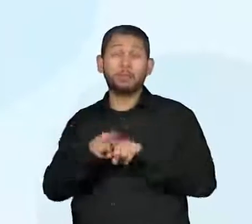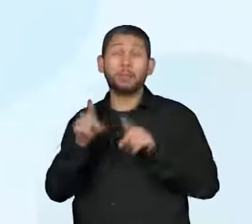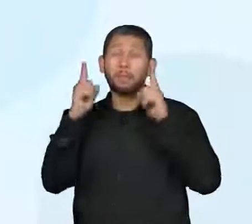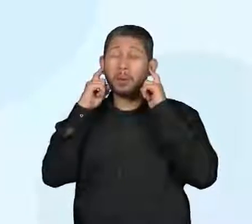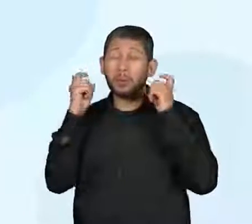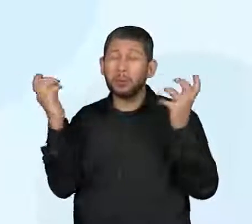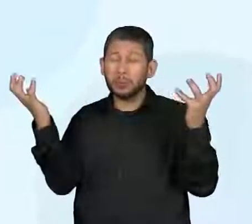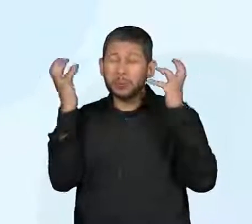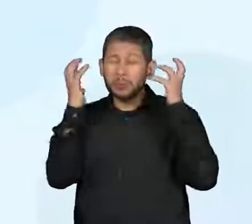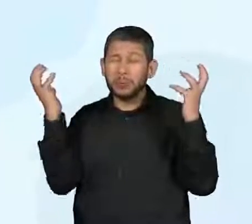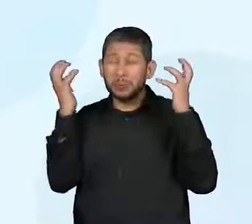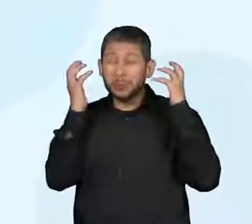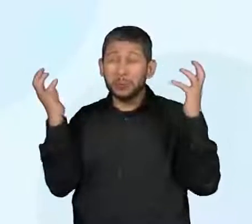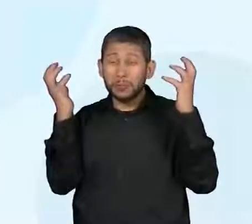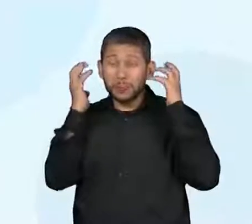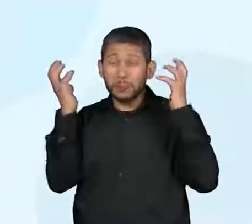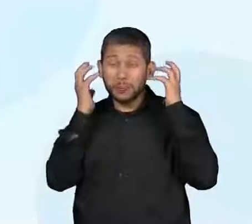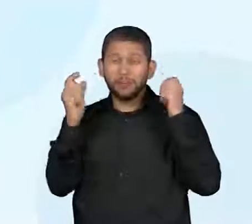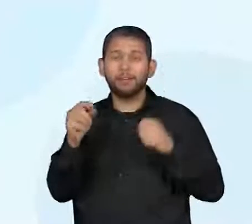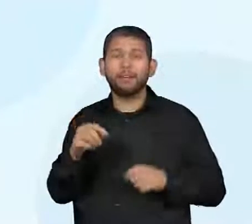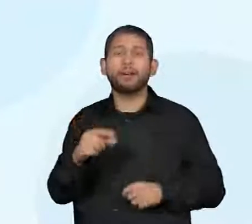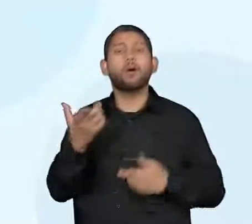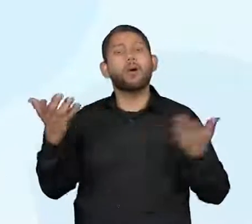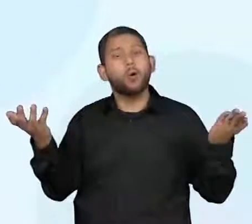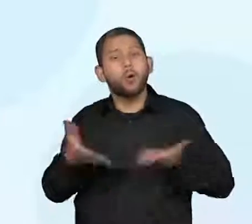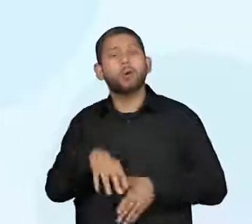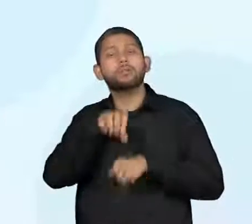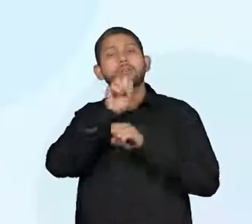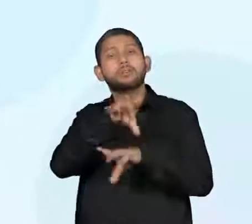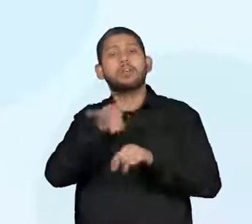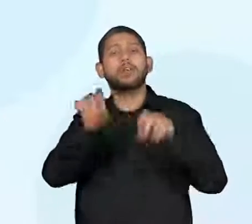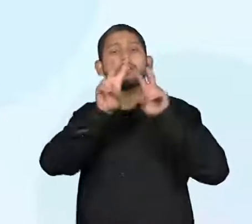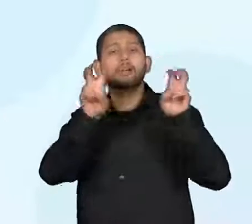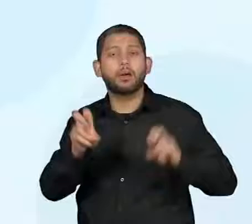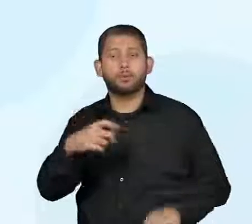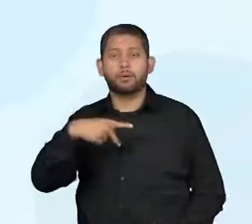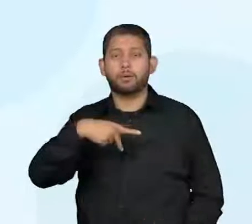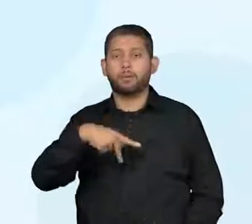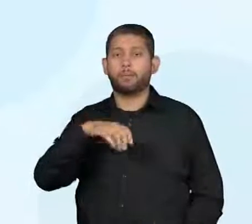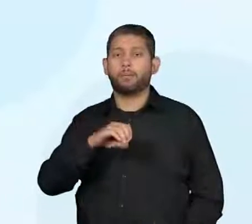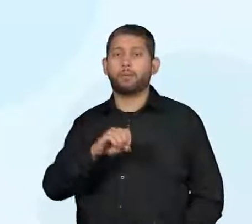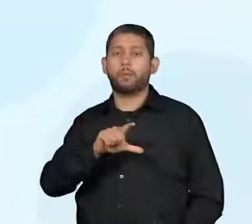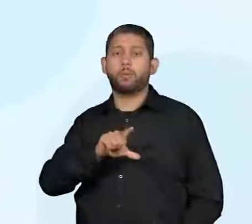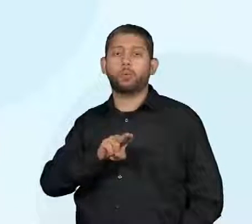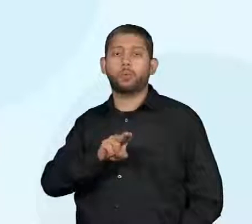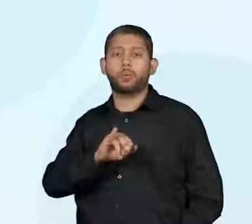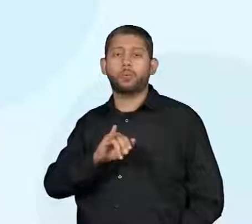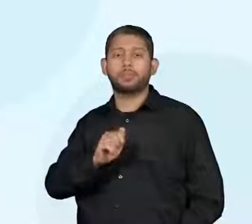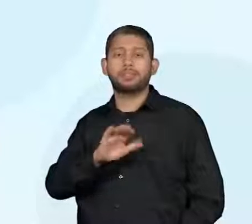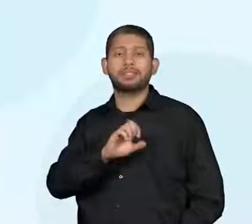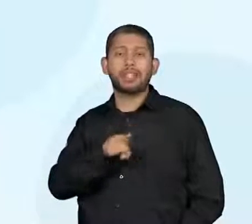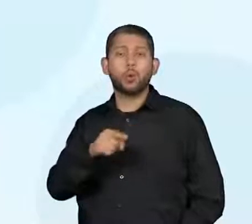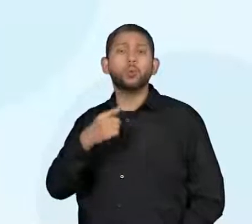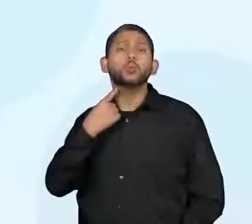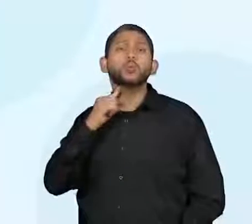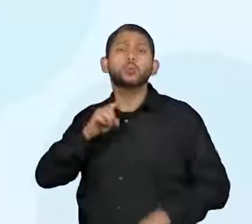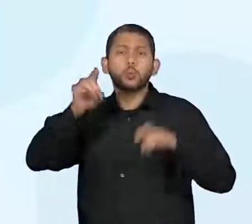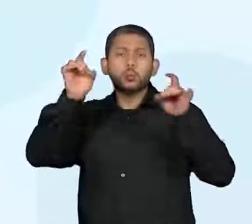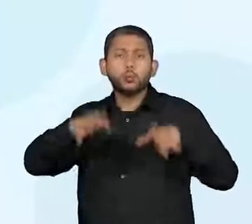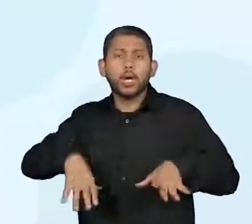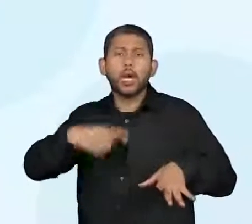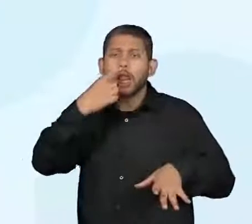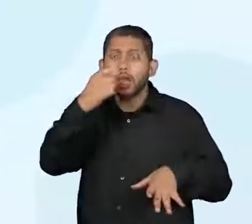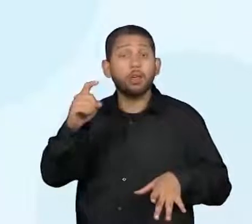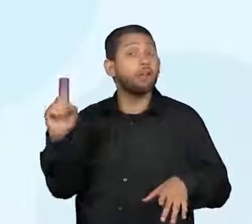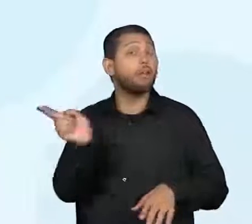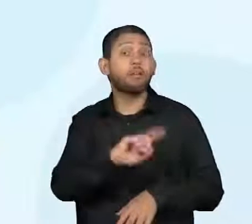Auditiva. Muito bem. Luminosa, né? Isso, nós estávamos falando aí da saúde auditiva também, mas falando um pouco mais da